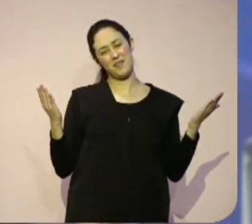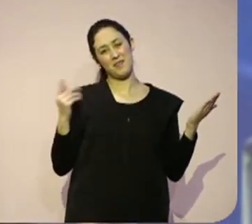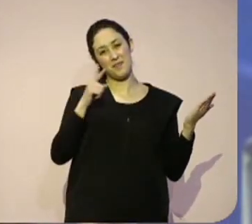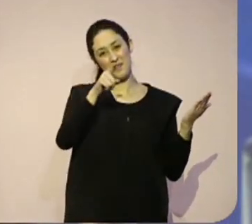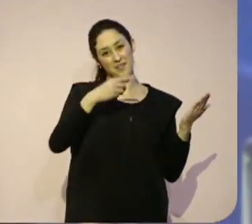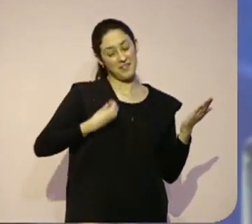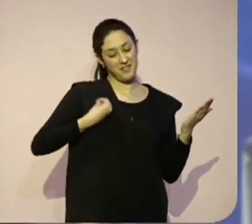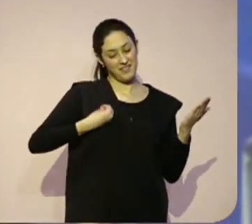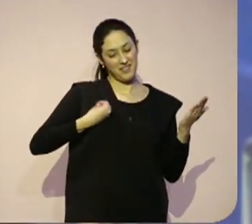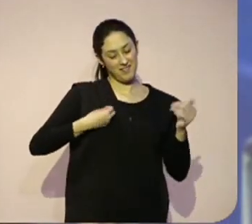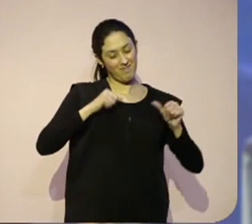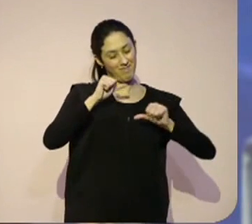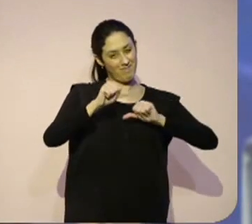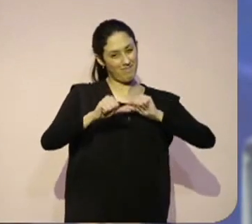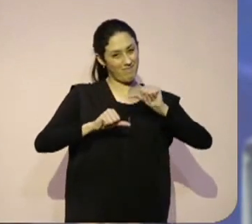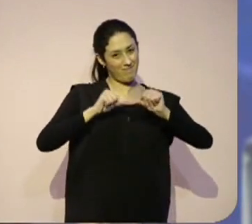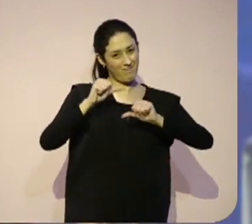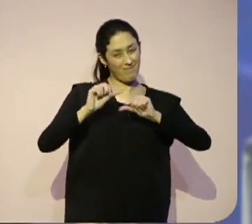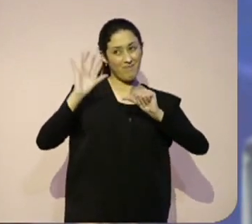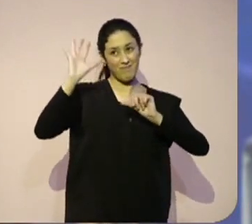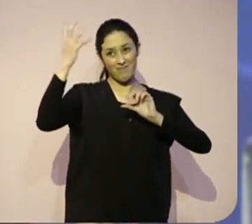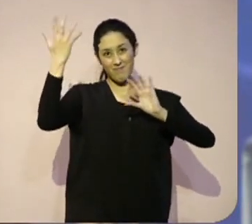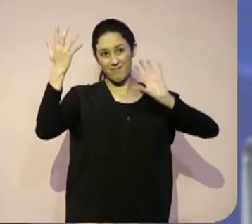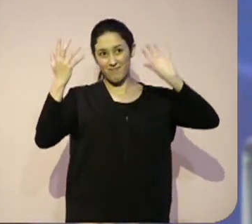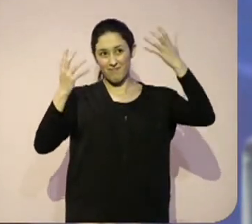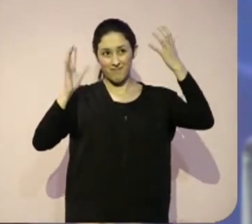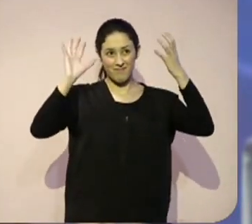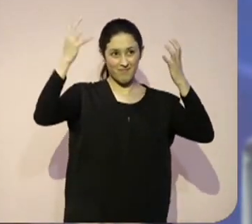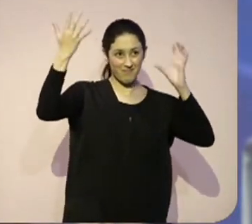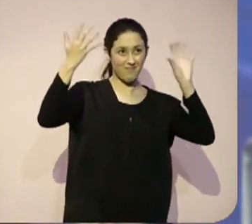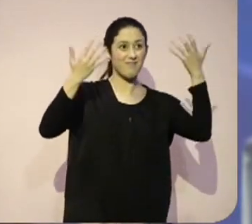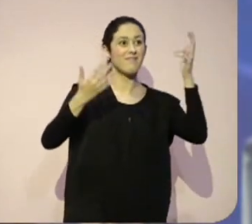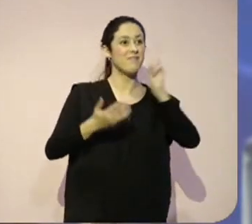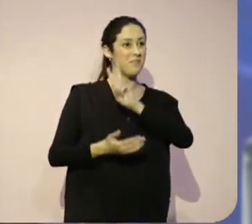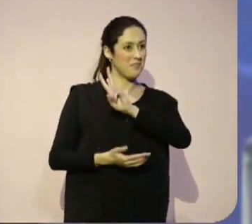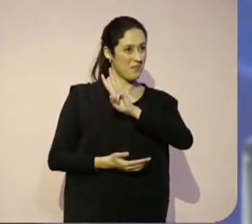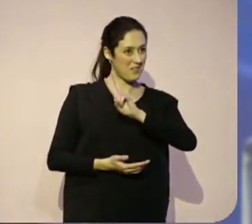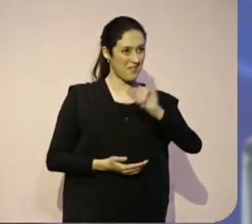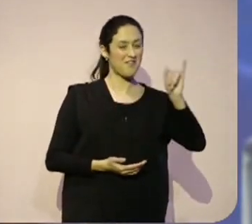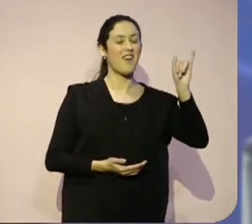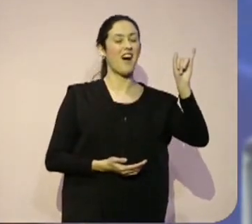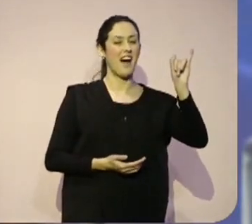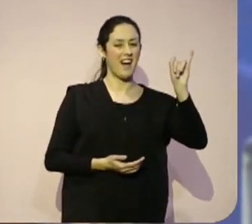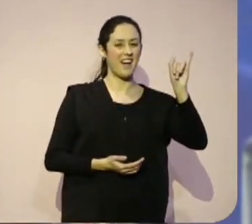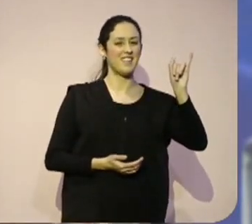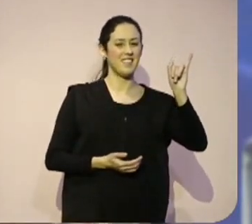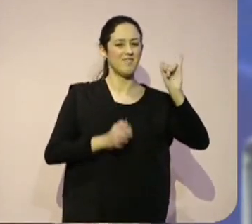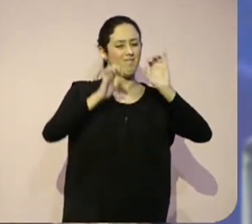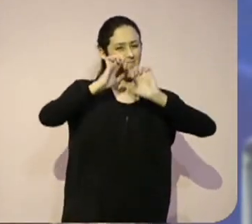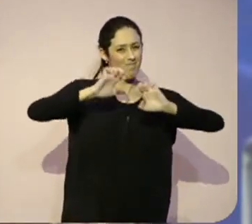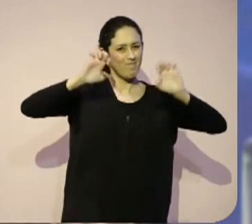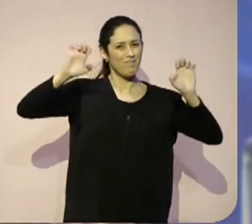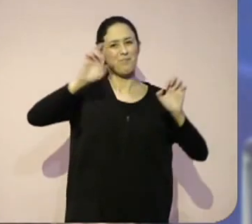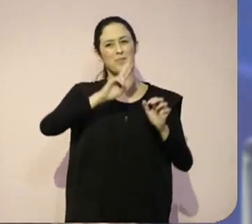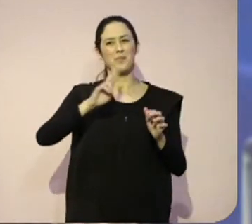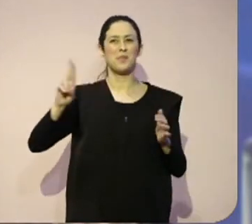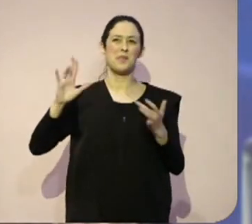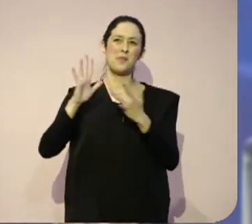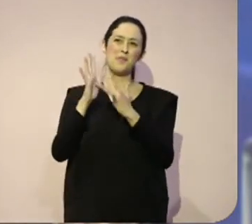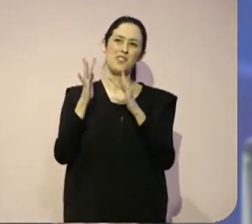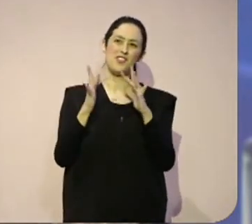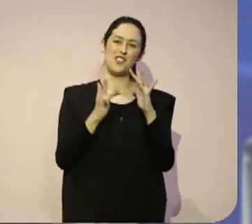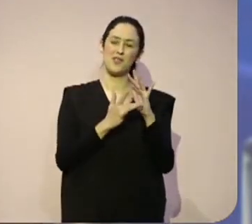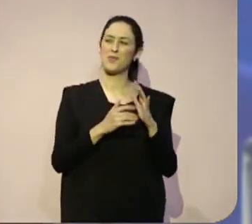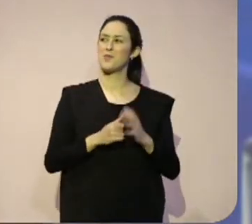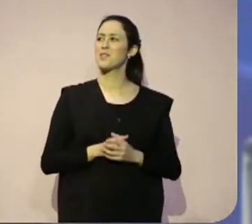dia após dia, nesse agente de proclamação ao nome do Senhor. Nós